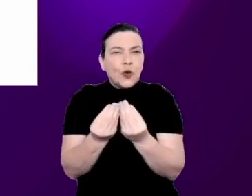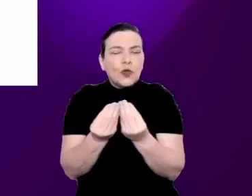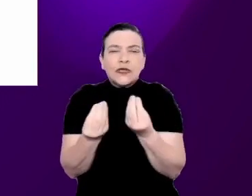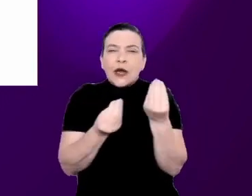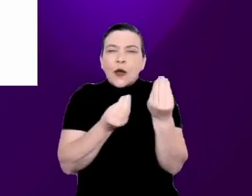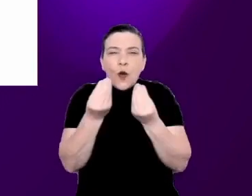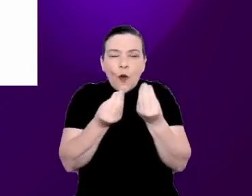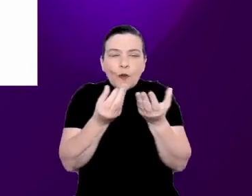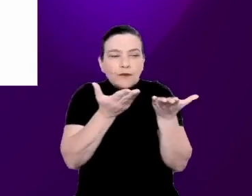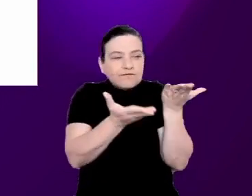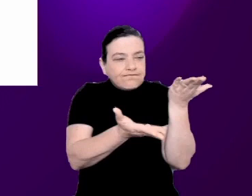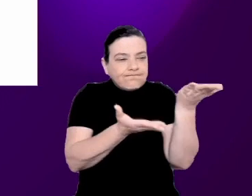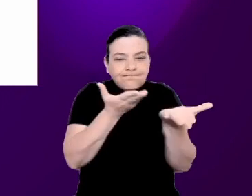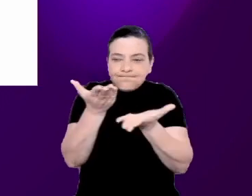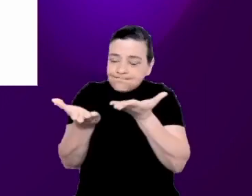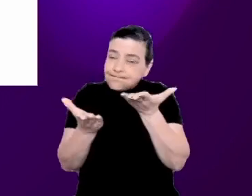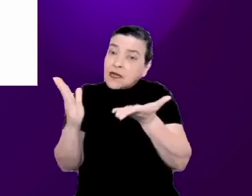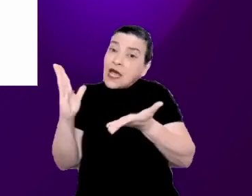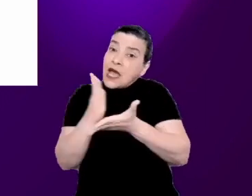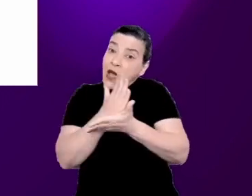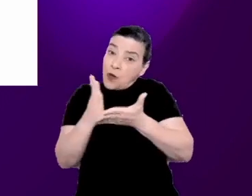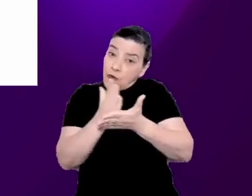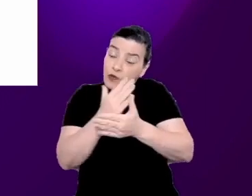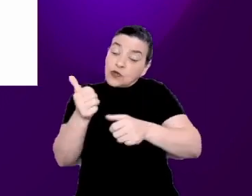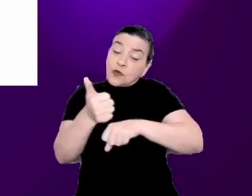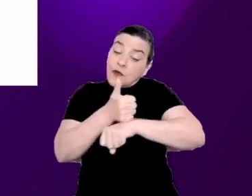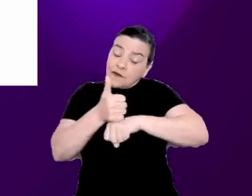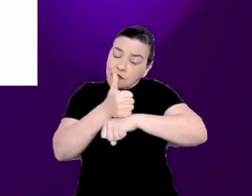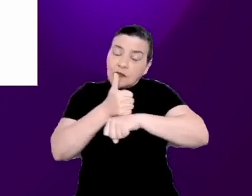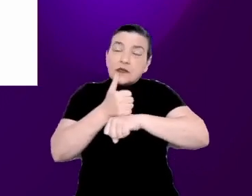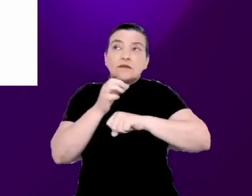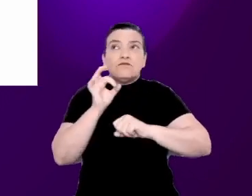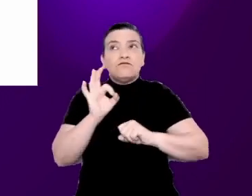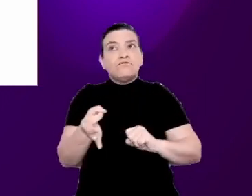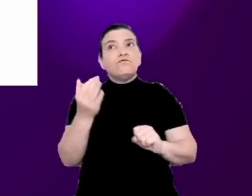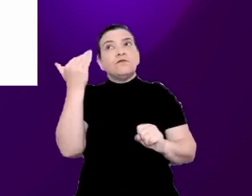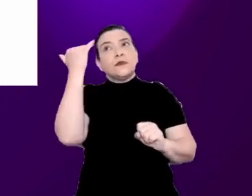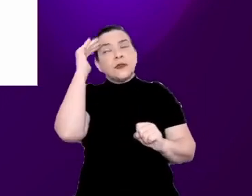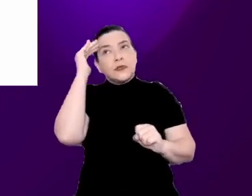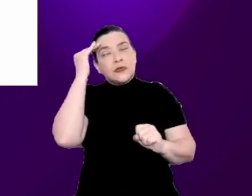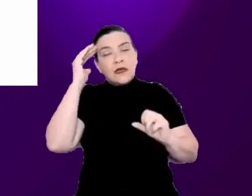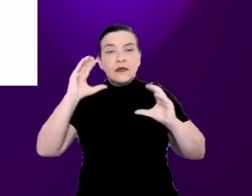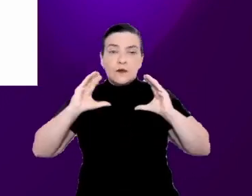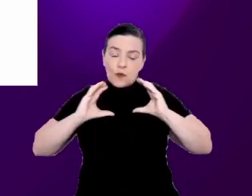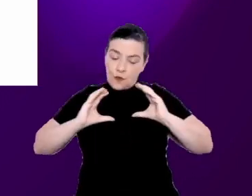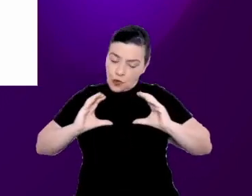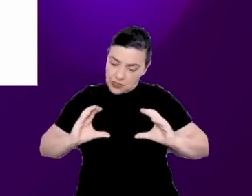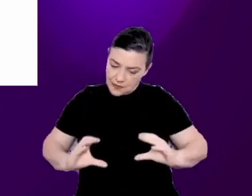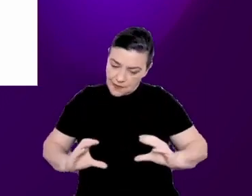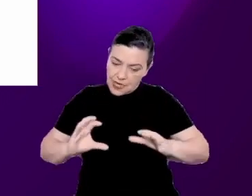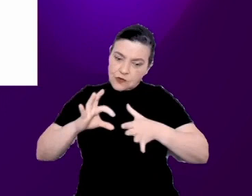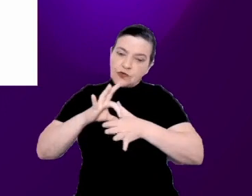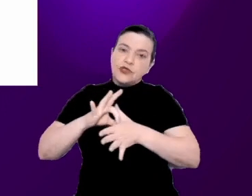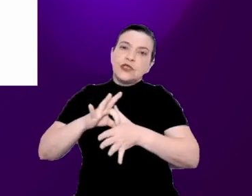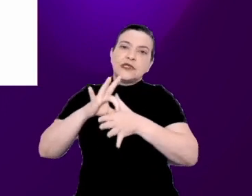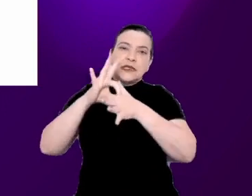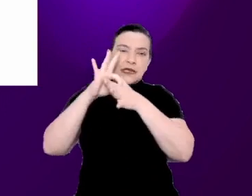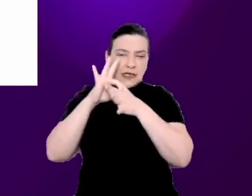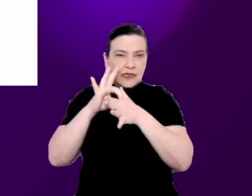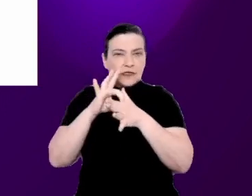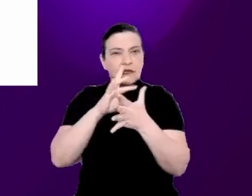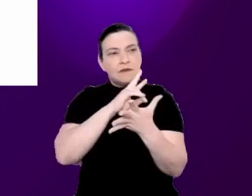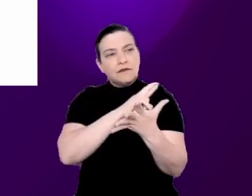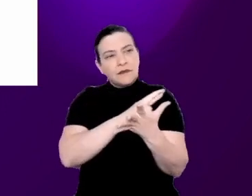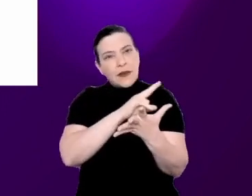engrenagem, né? Então, alguns atores, eles buscam entender os comportamentos de liderança, diferenciando